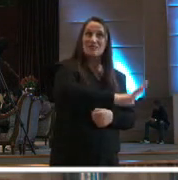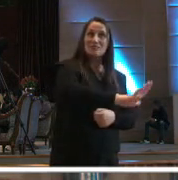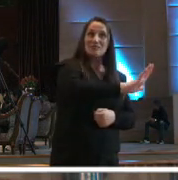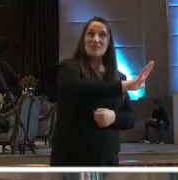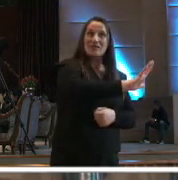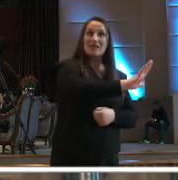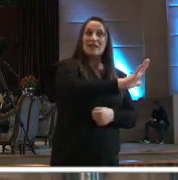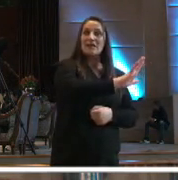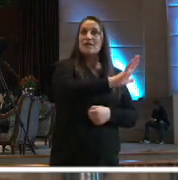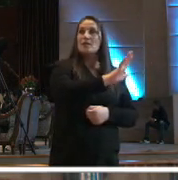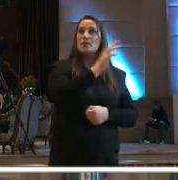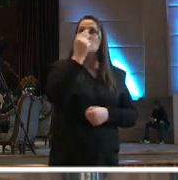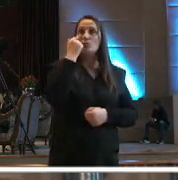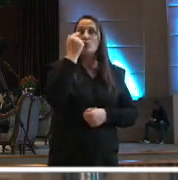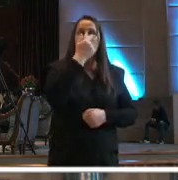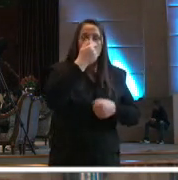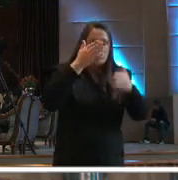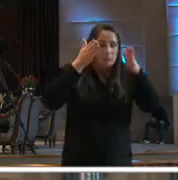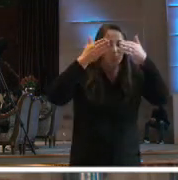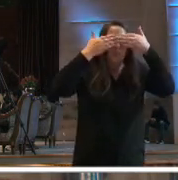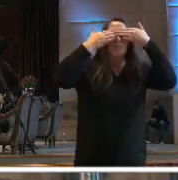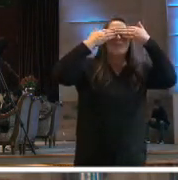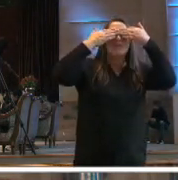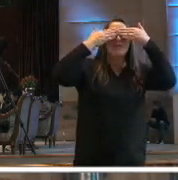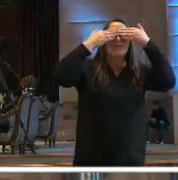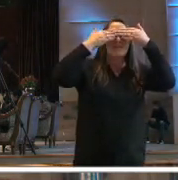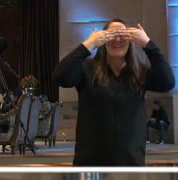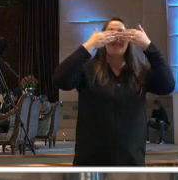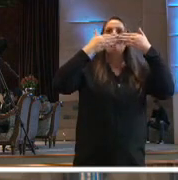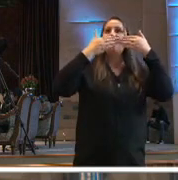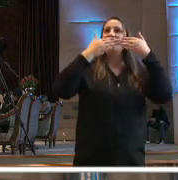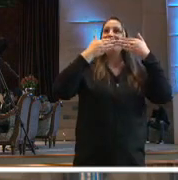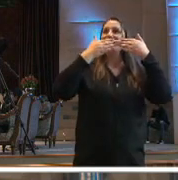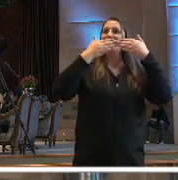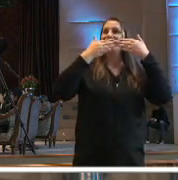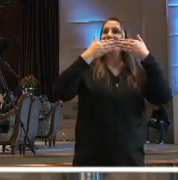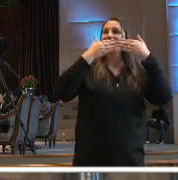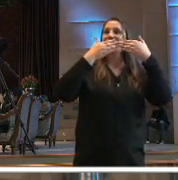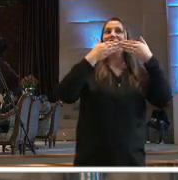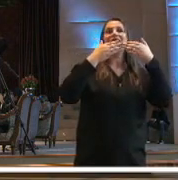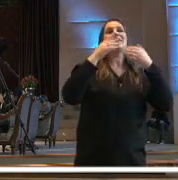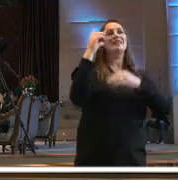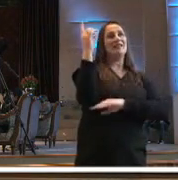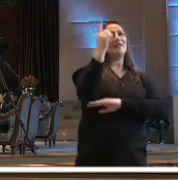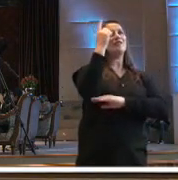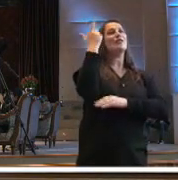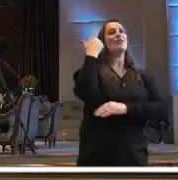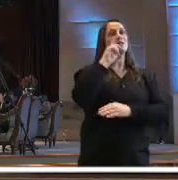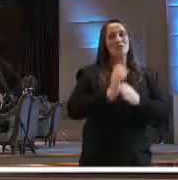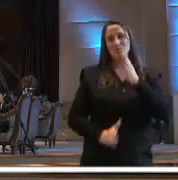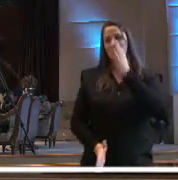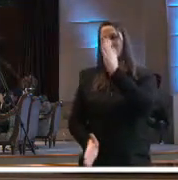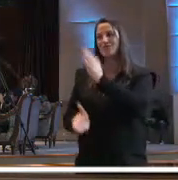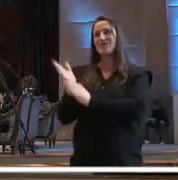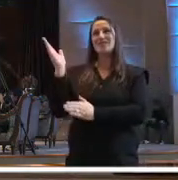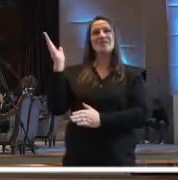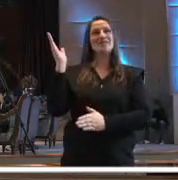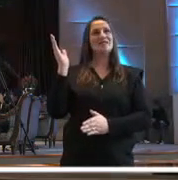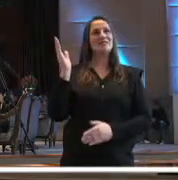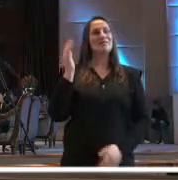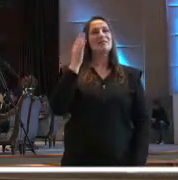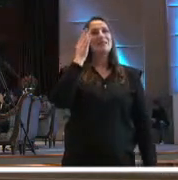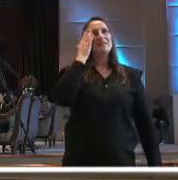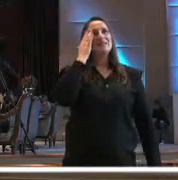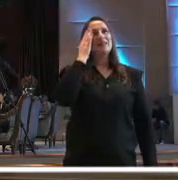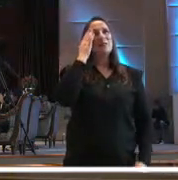embora Davi daquele lugar. É interessante porque foi exatamente isso que aconteceu